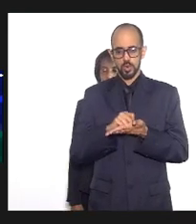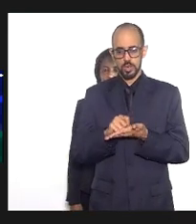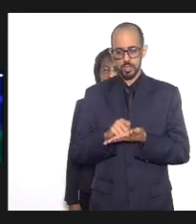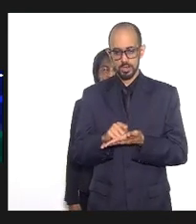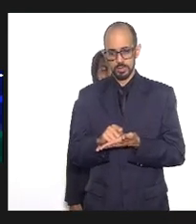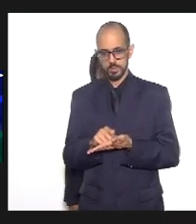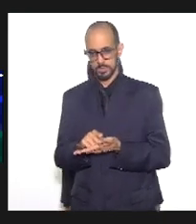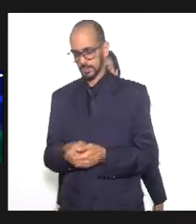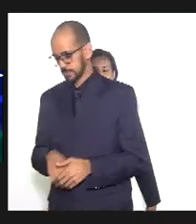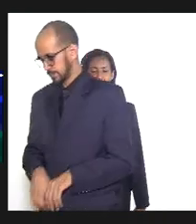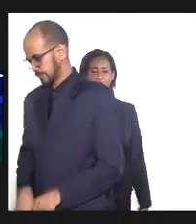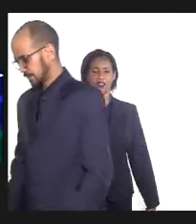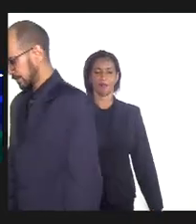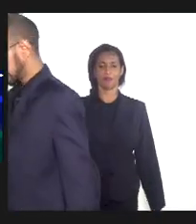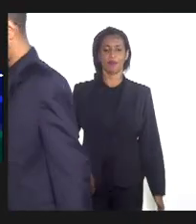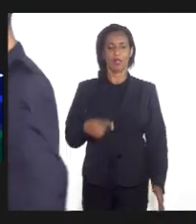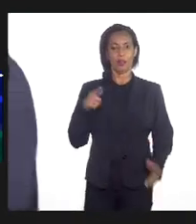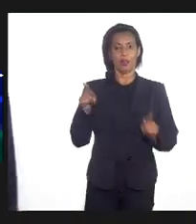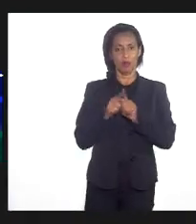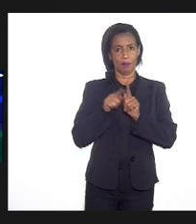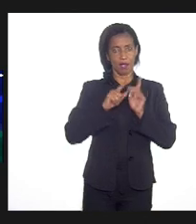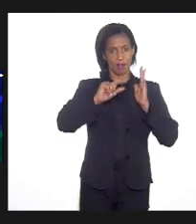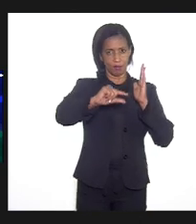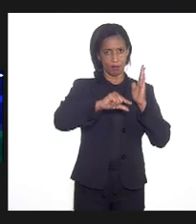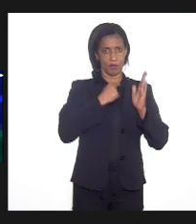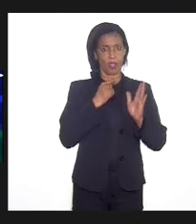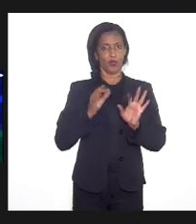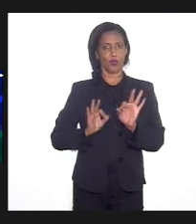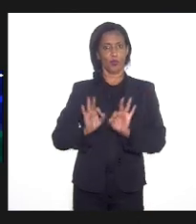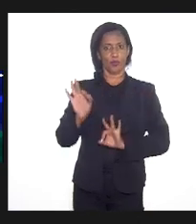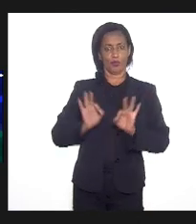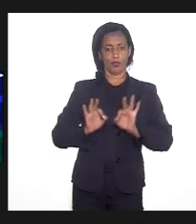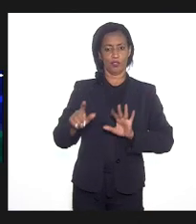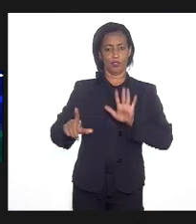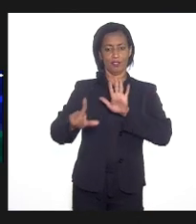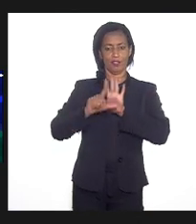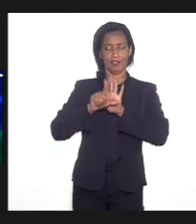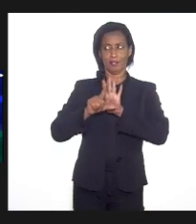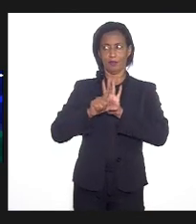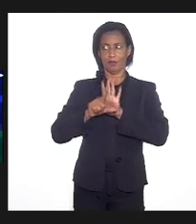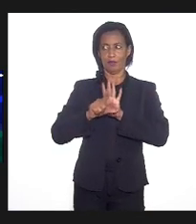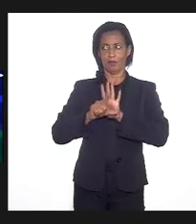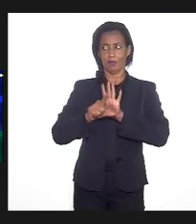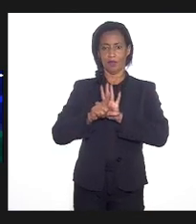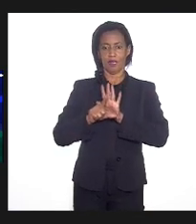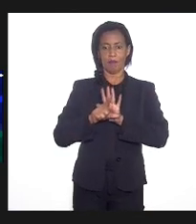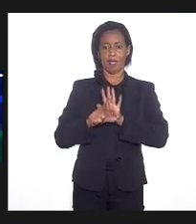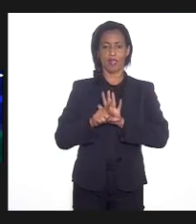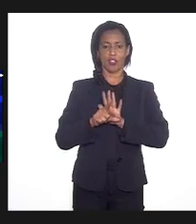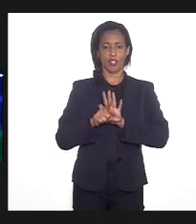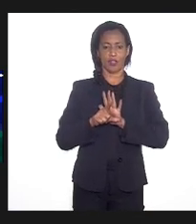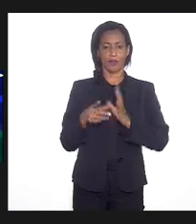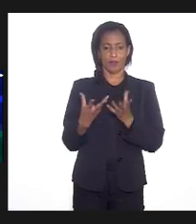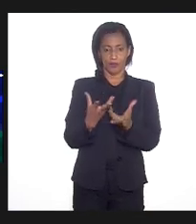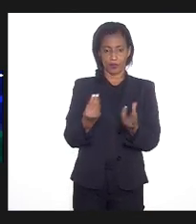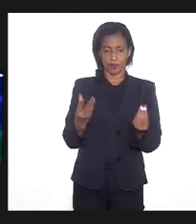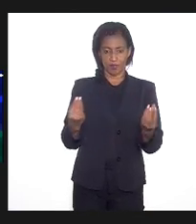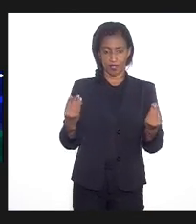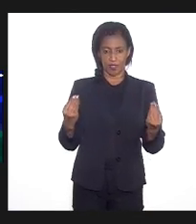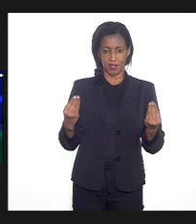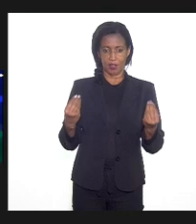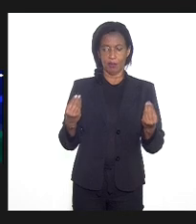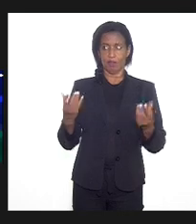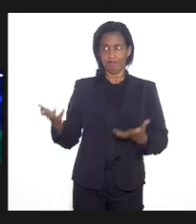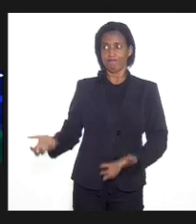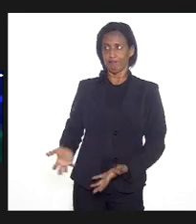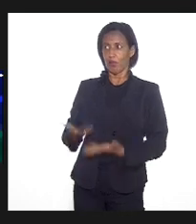coautora desse projeto de lei, que muito engrandece o Parlamento Fluminense, muito